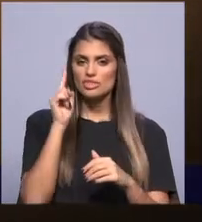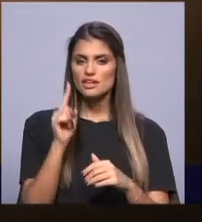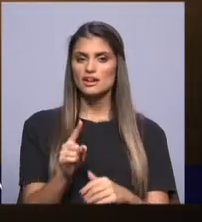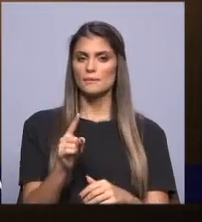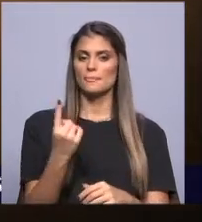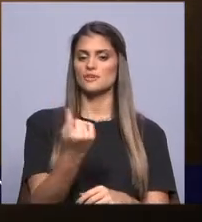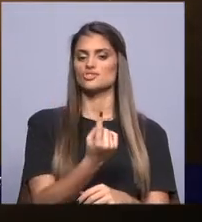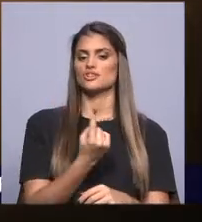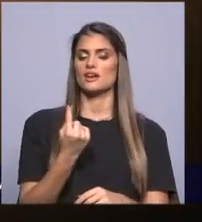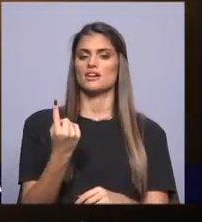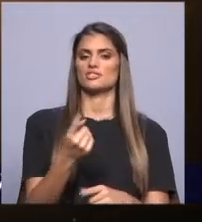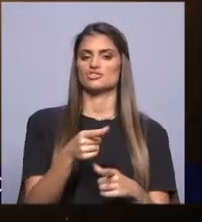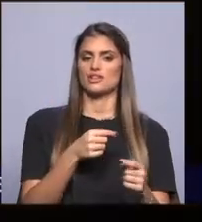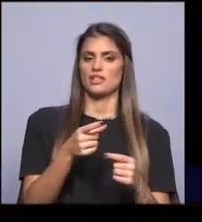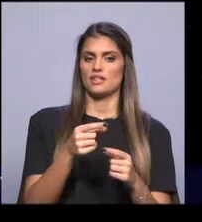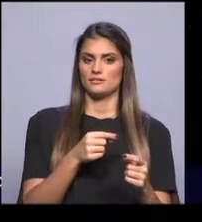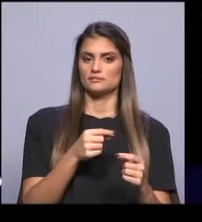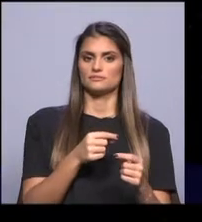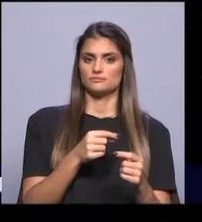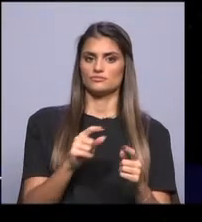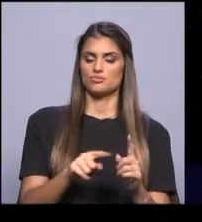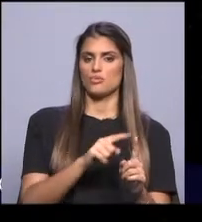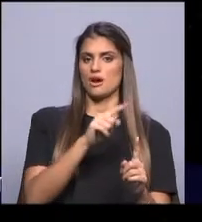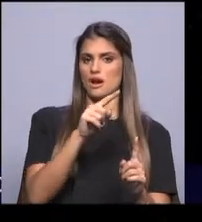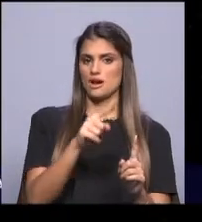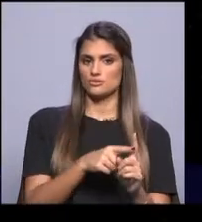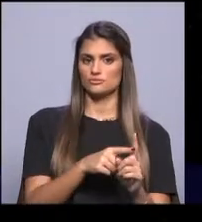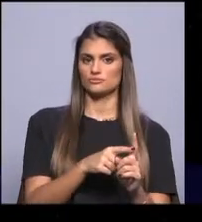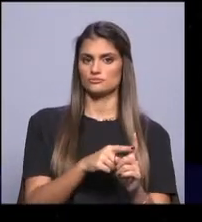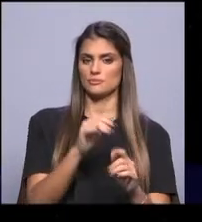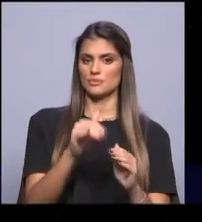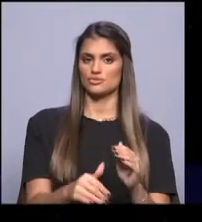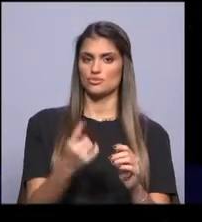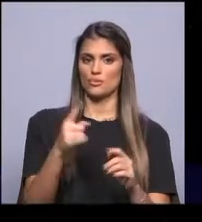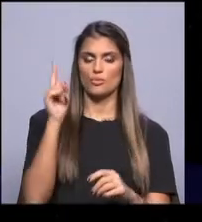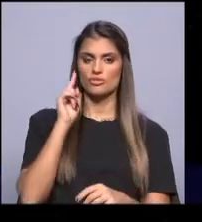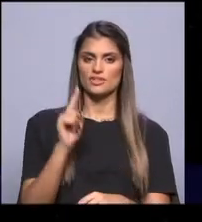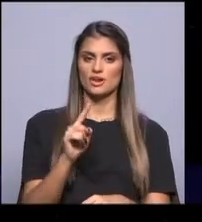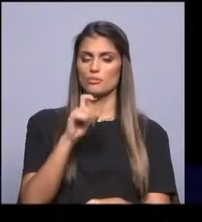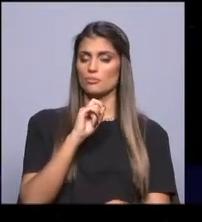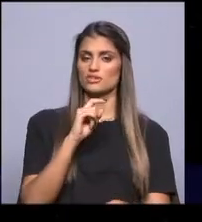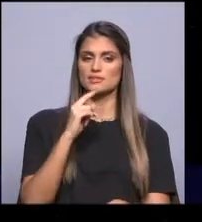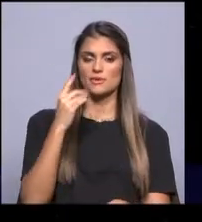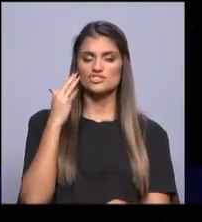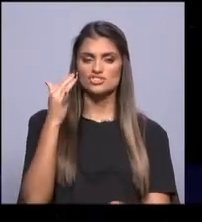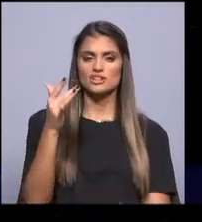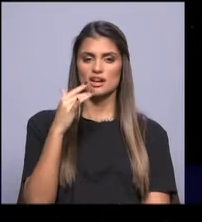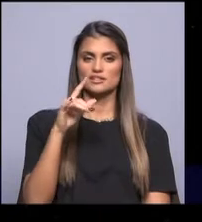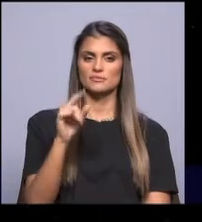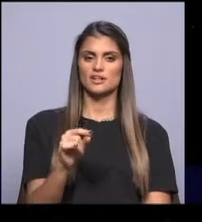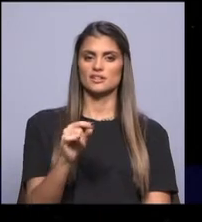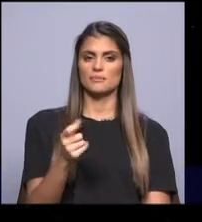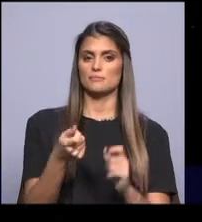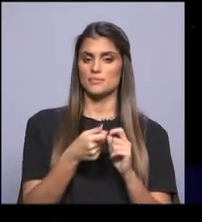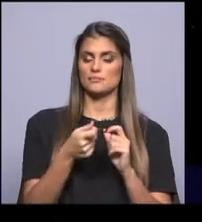a girar à volta da sua estrela. Ou seja, a duração do ano deste planeta é inferior a um dia. Como podes imaginar, está muito, muito